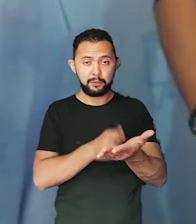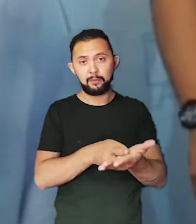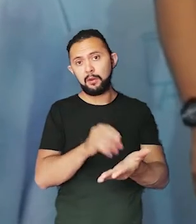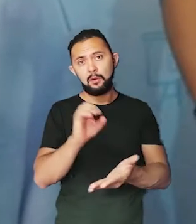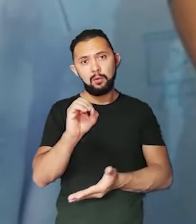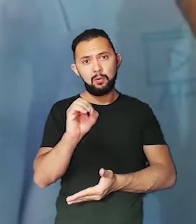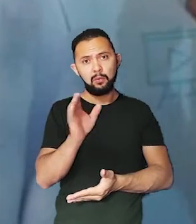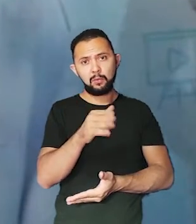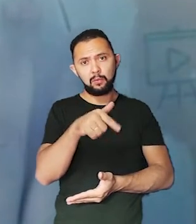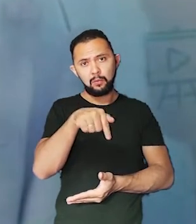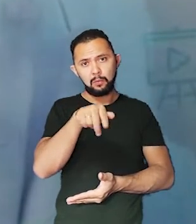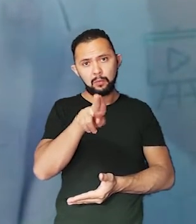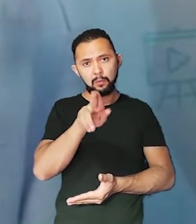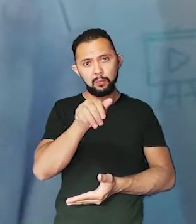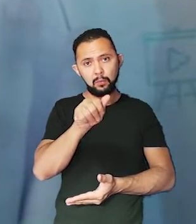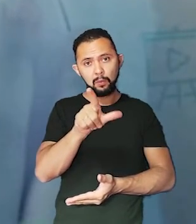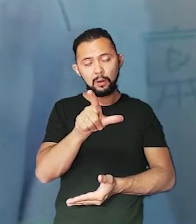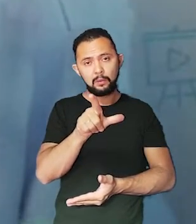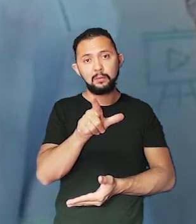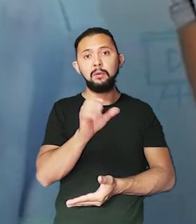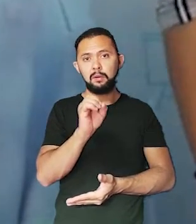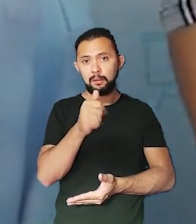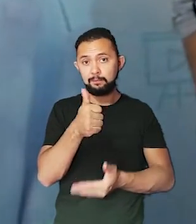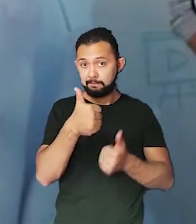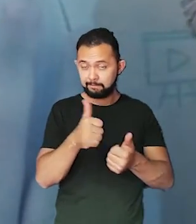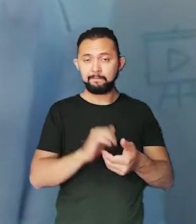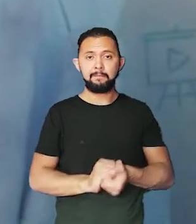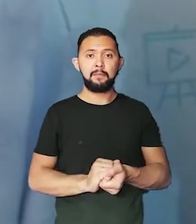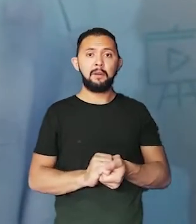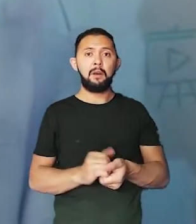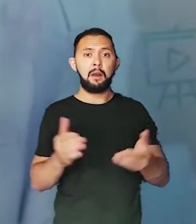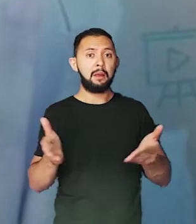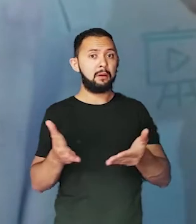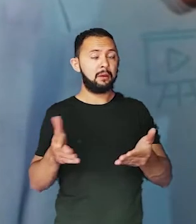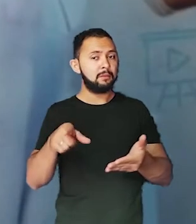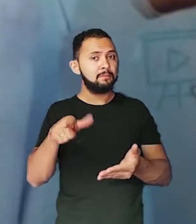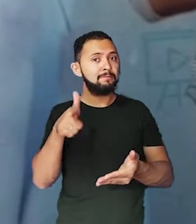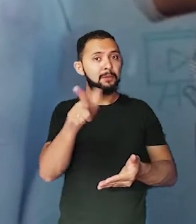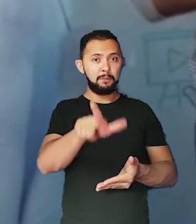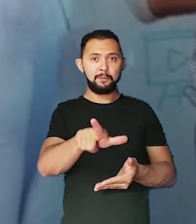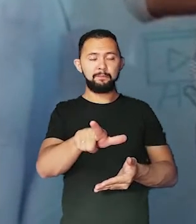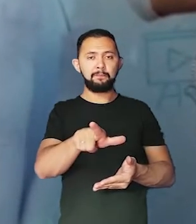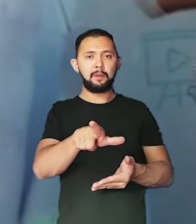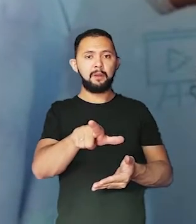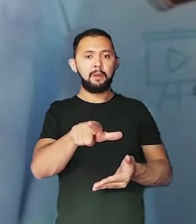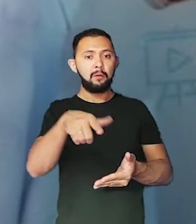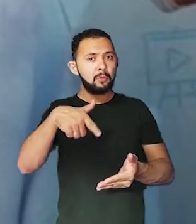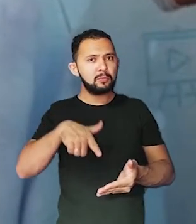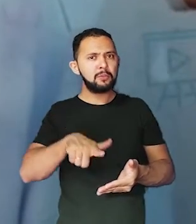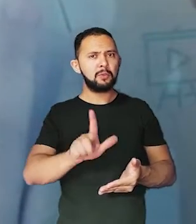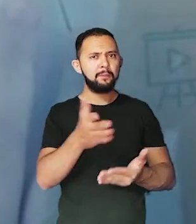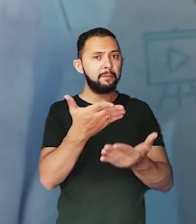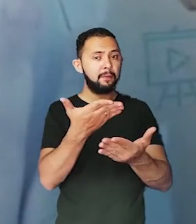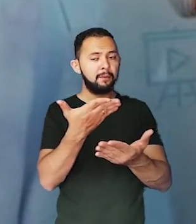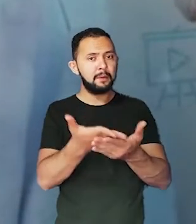se aparecer cujo, e os pronomes relativos, ok? A gente vai entrar depois na seara dessas aulas, né? e vamos